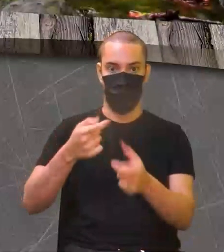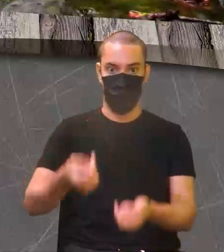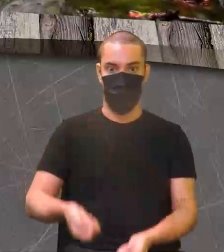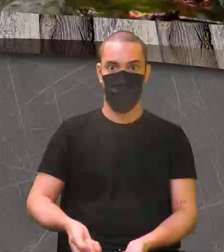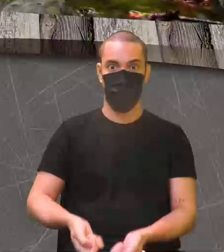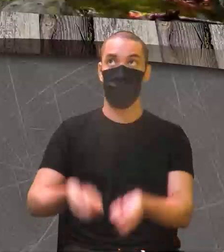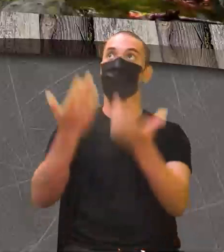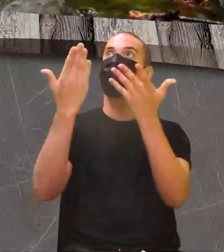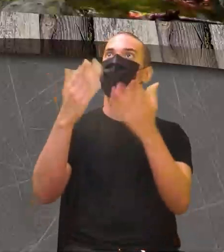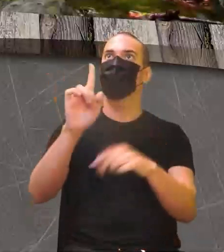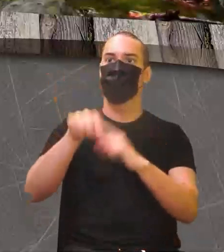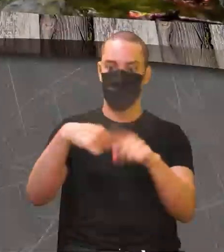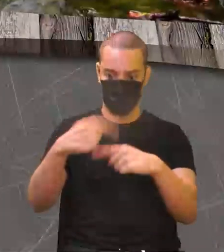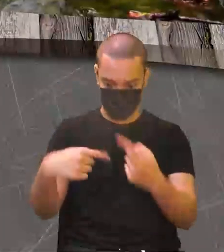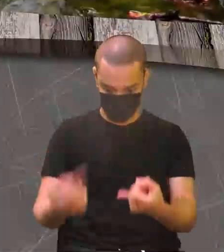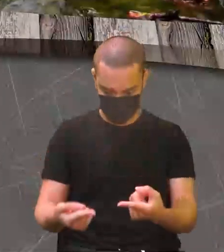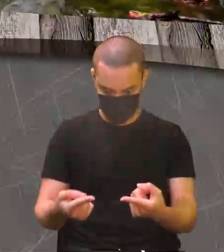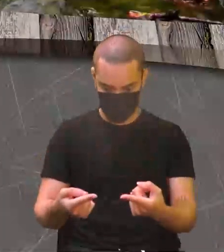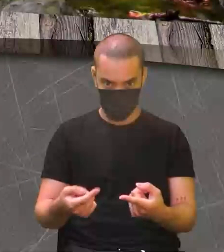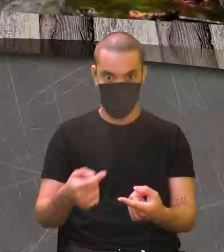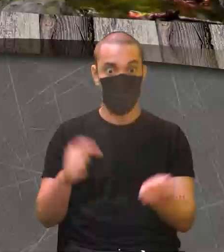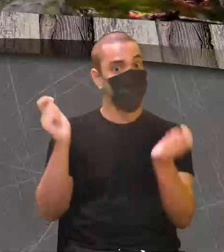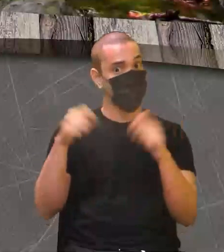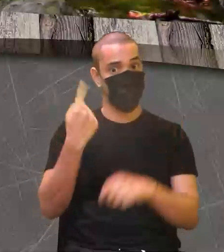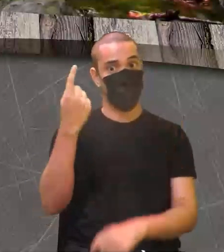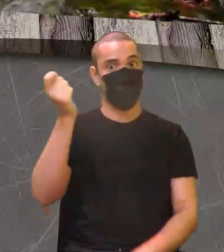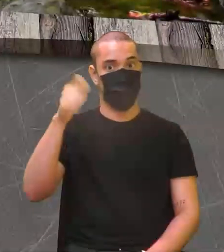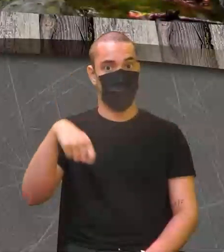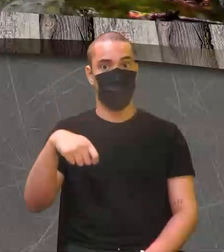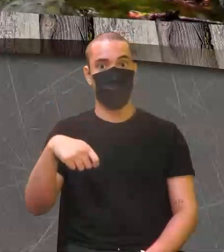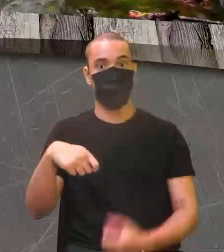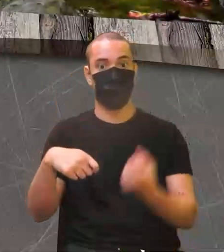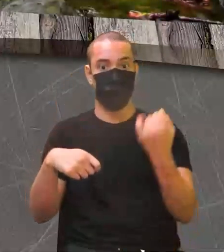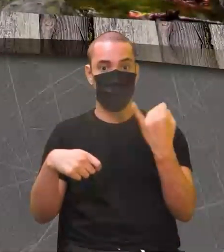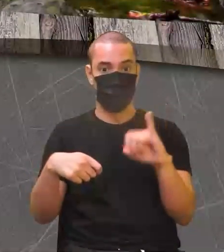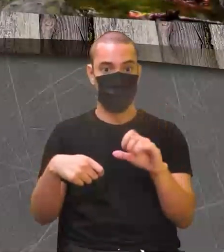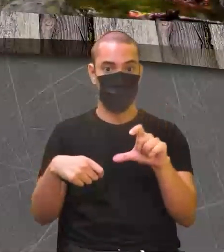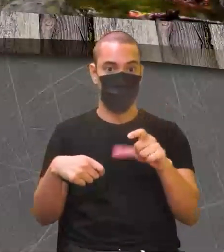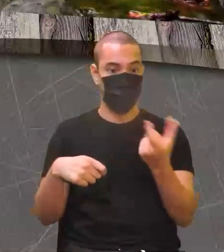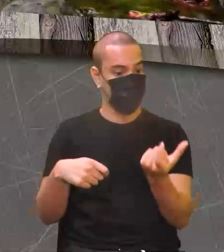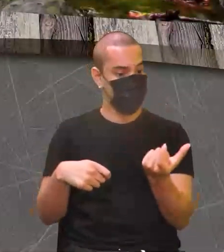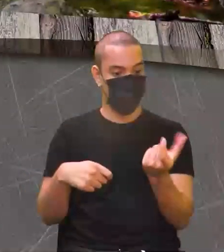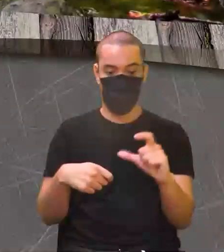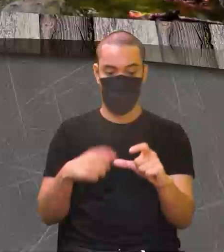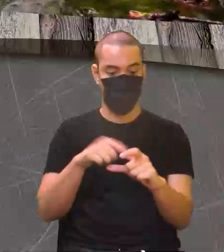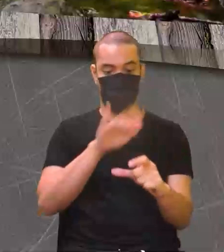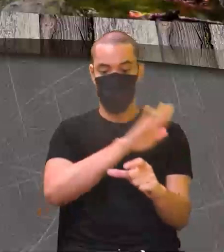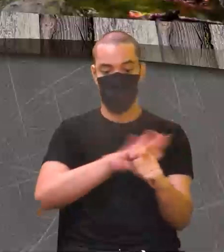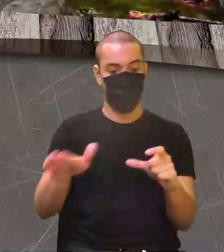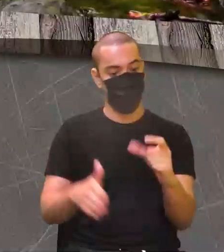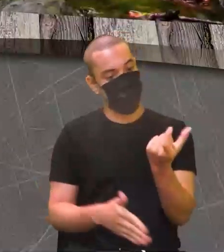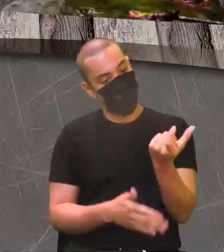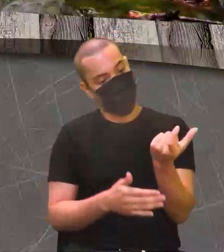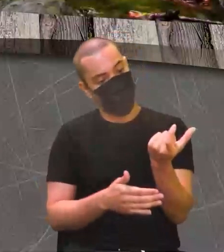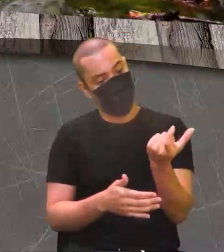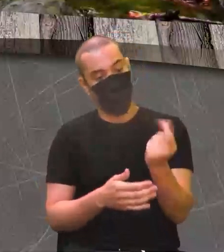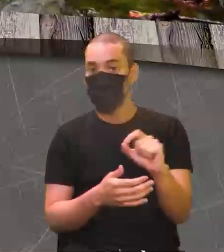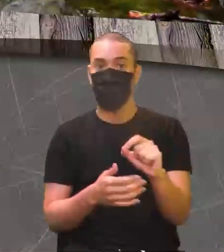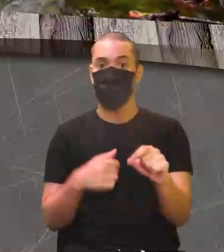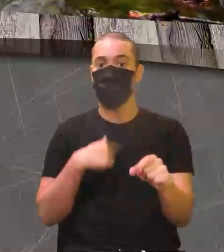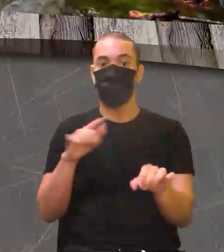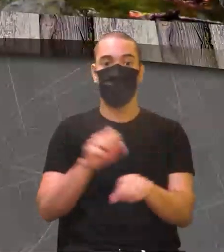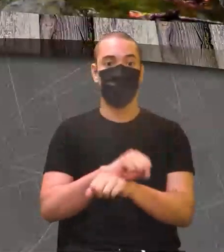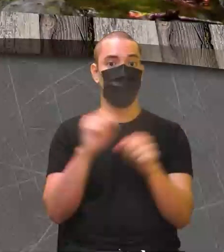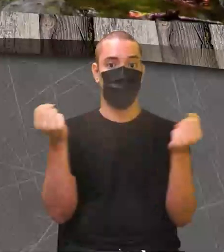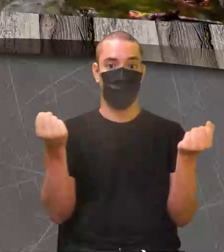para cima de nascer cara, é uma possibilidade. Se caiu cara, a coroa está fora, né?